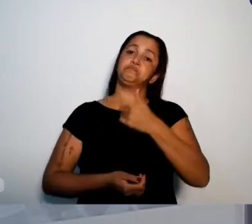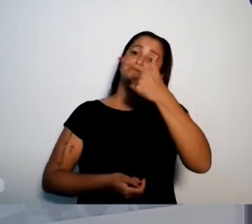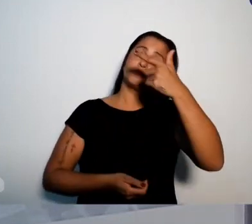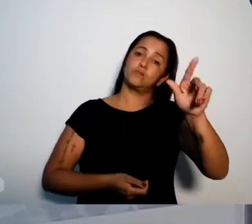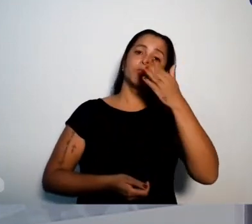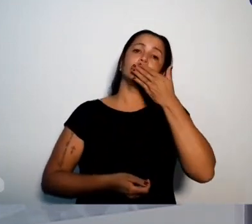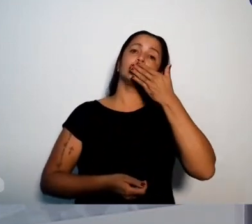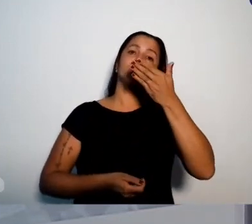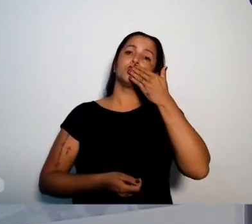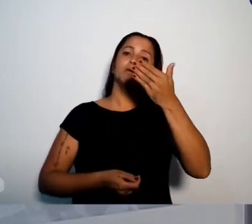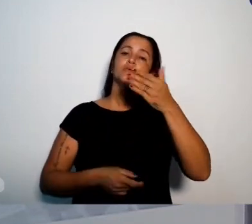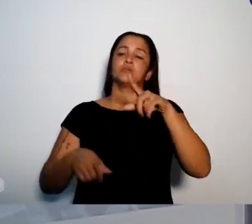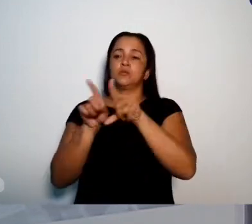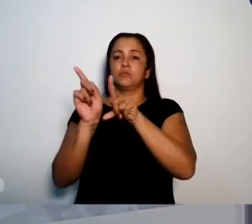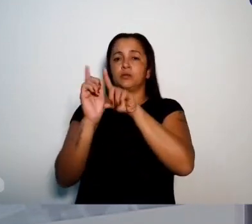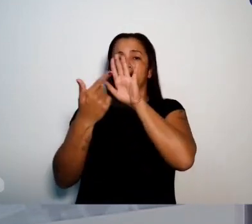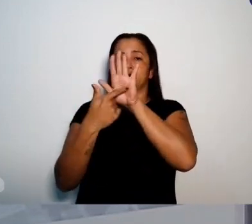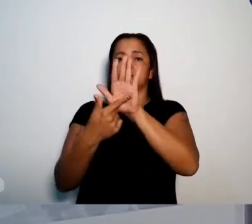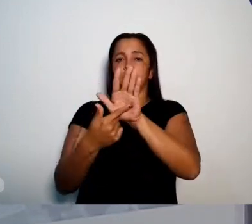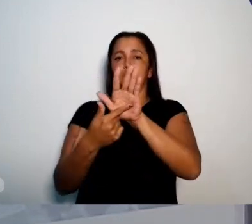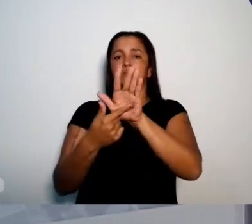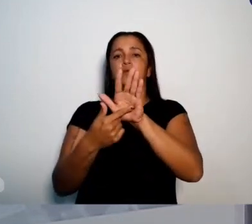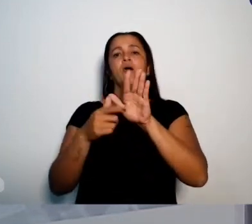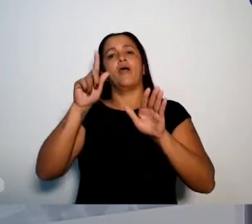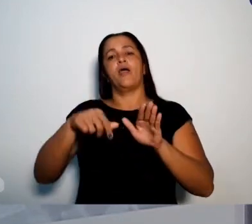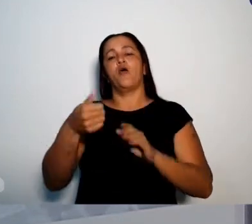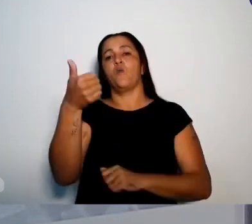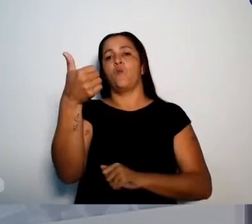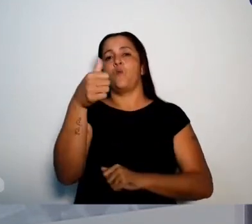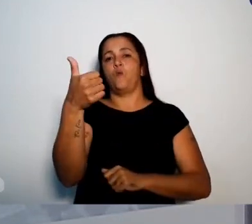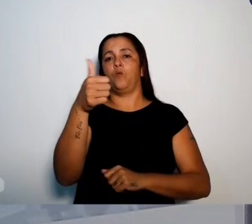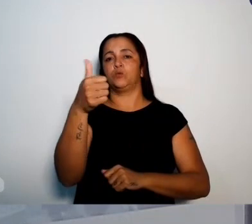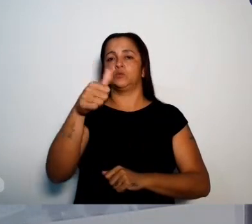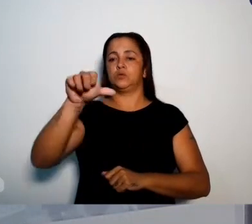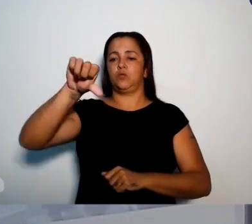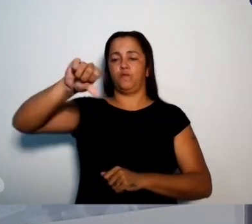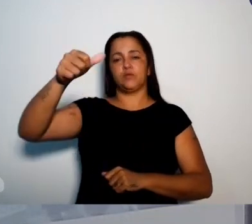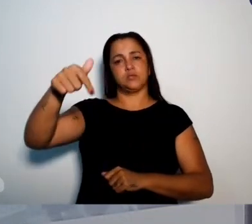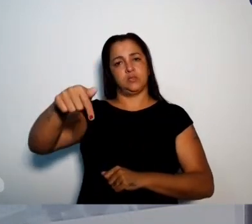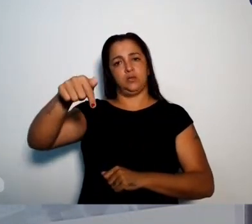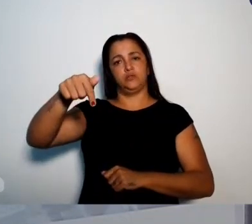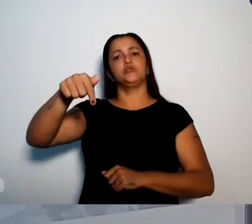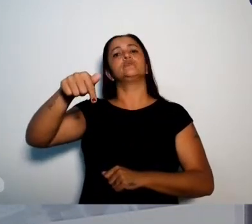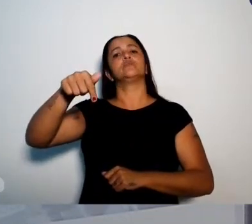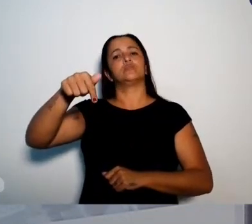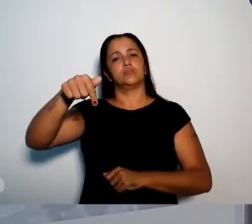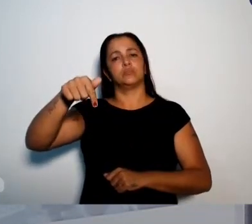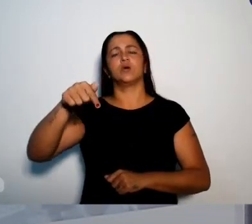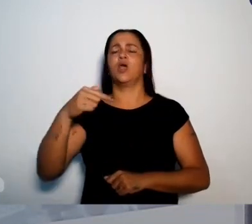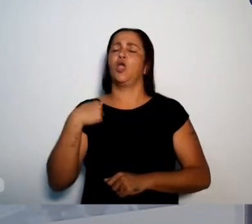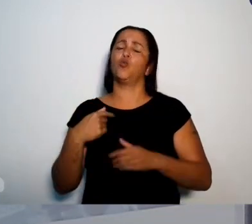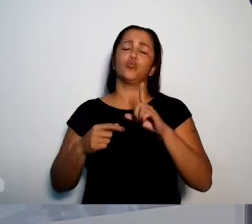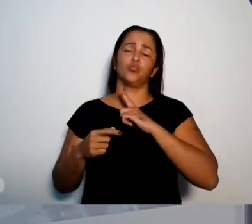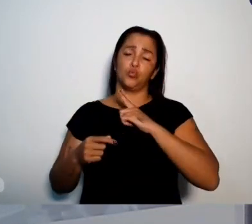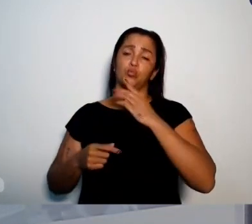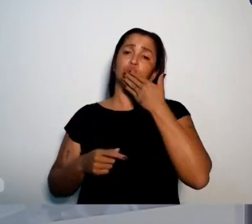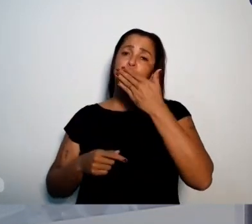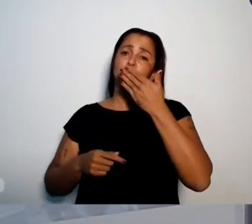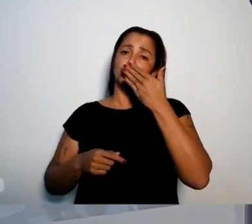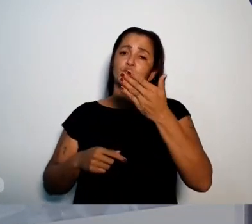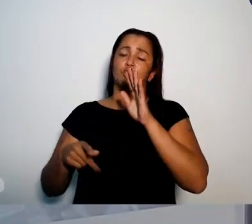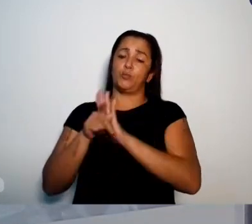que nós apresentamos, é o requerimento 1197. 1197, eu estou solicitando a